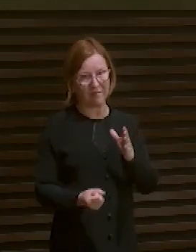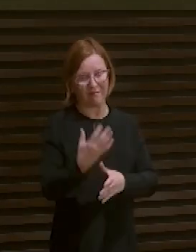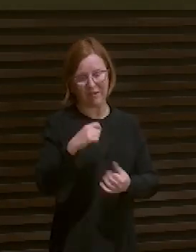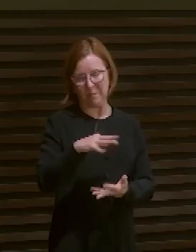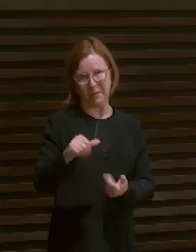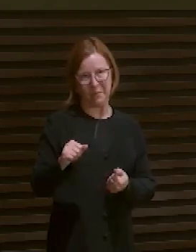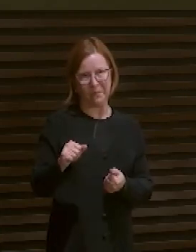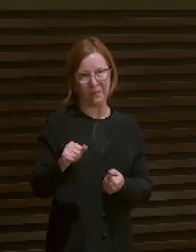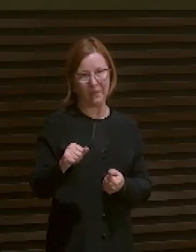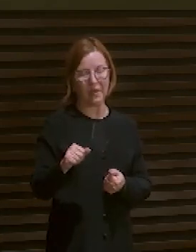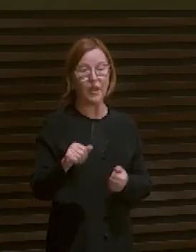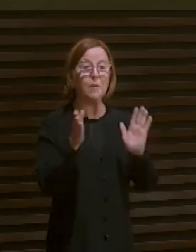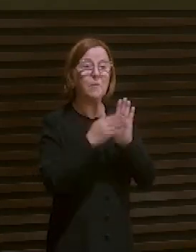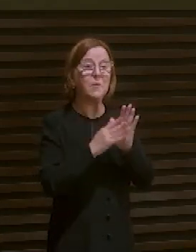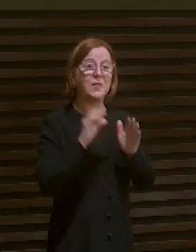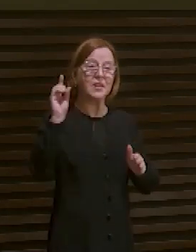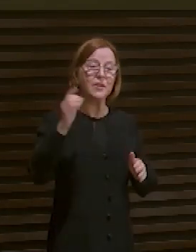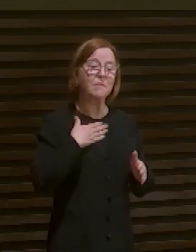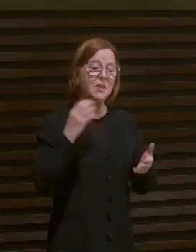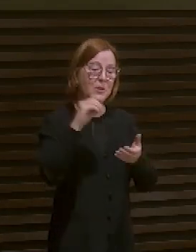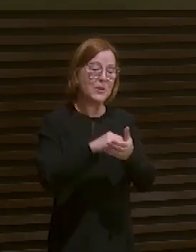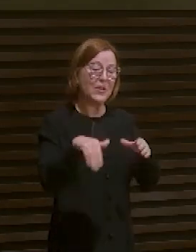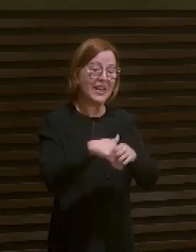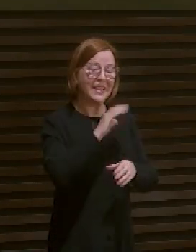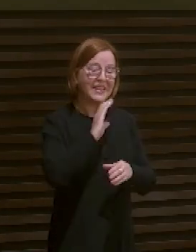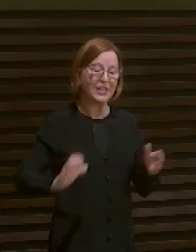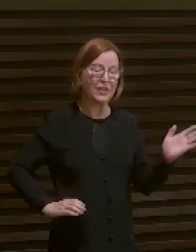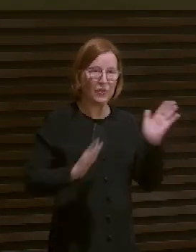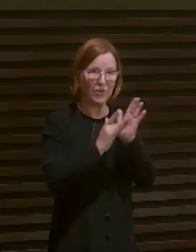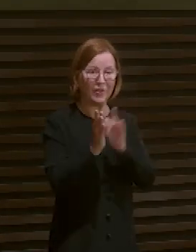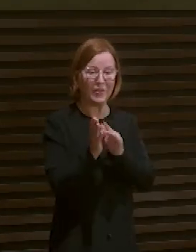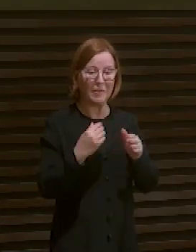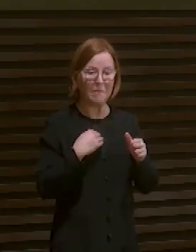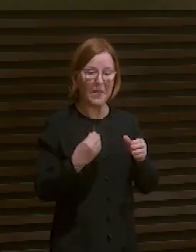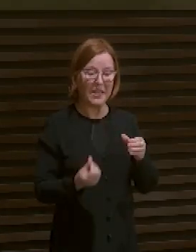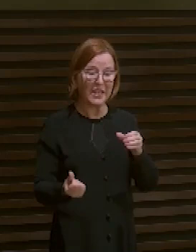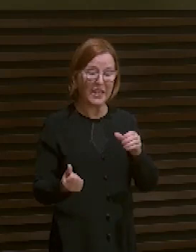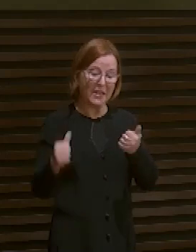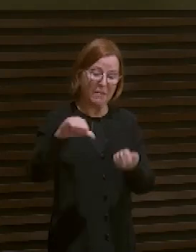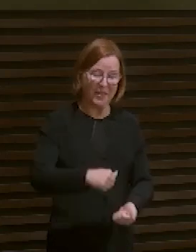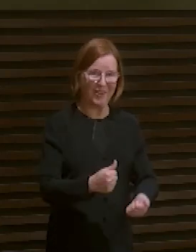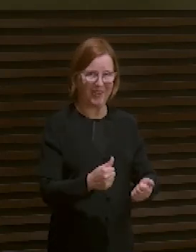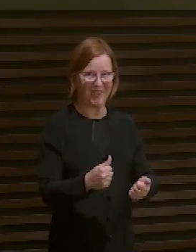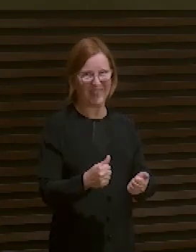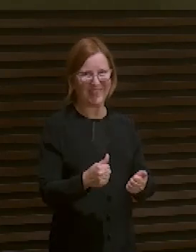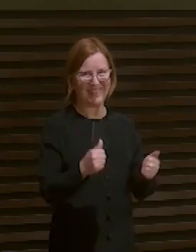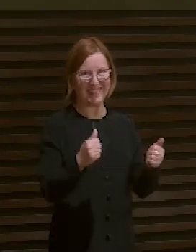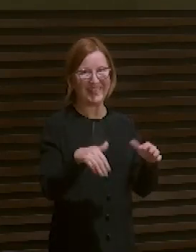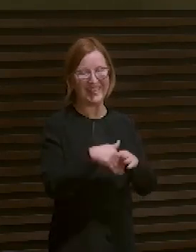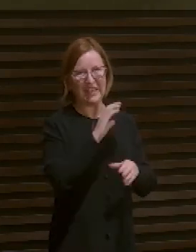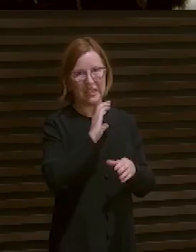no propósito dele, ele me colocou em Cristo Jesus e me batizou nele. Para que